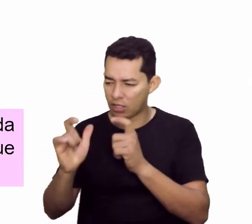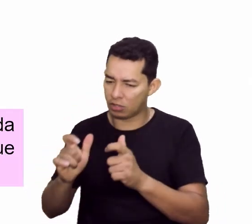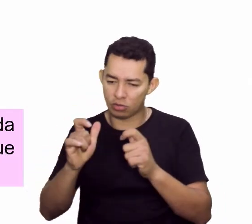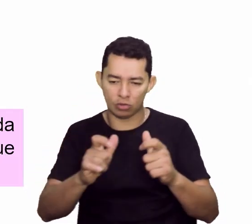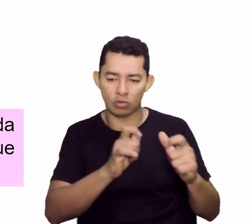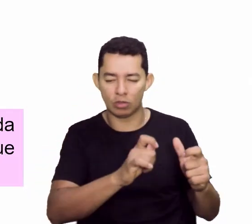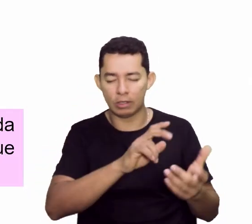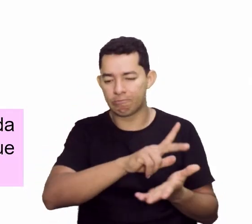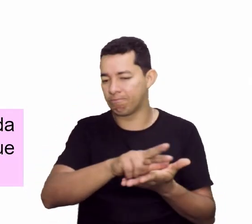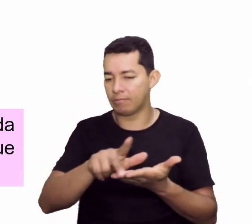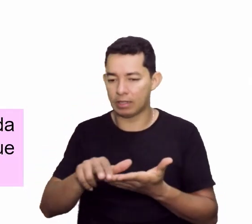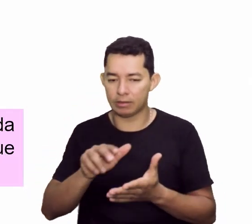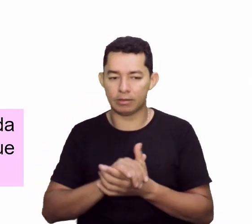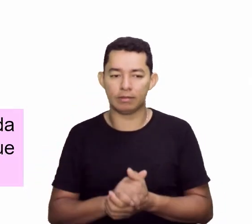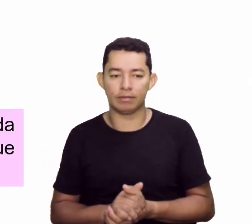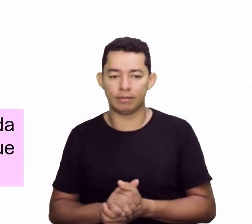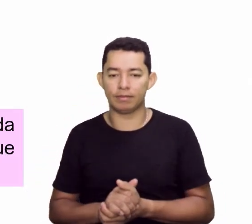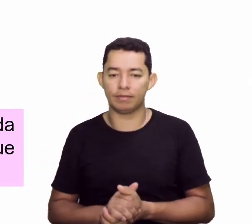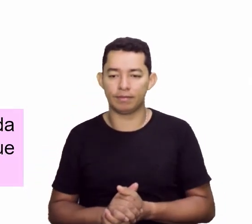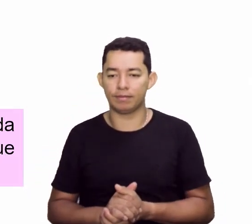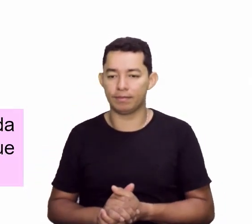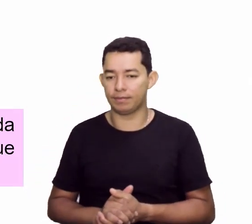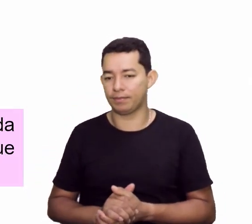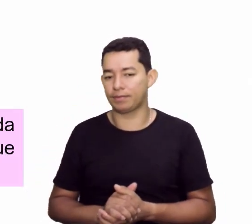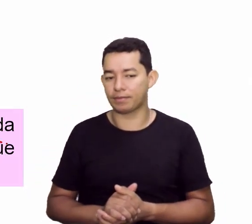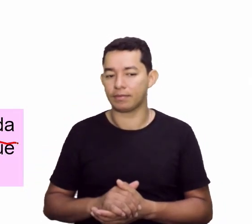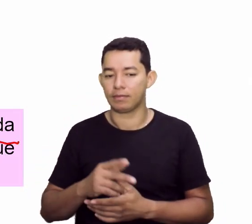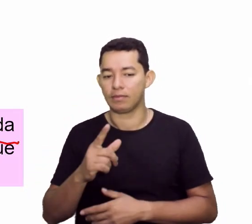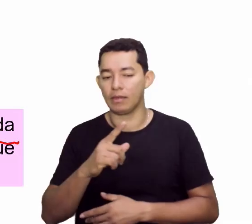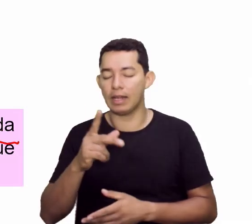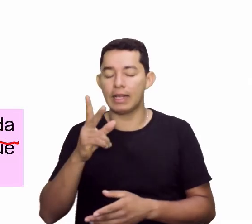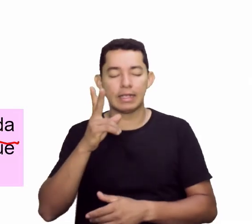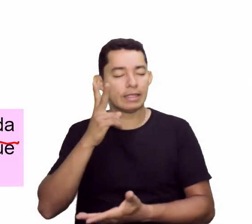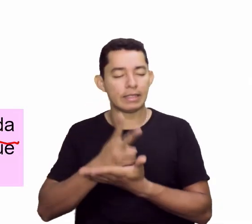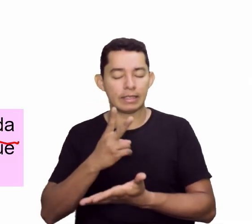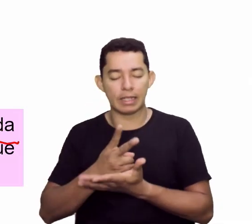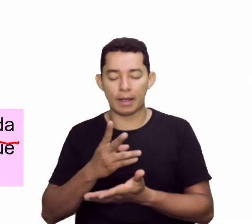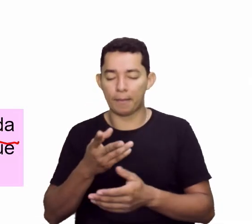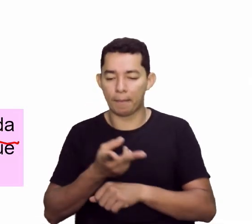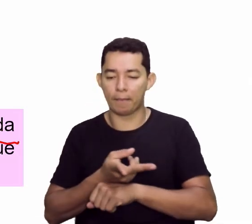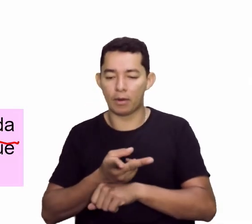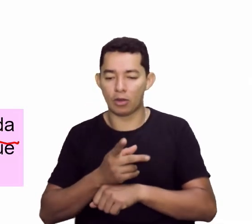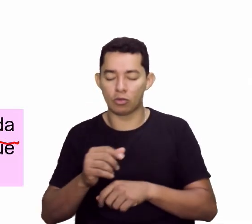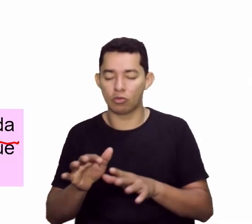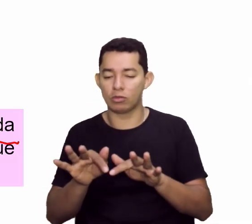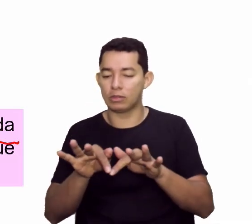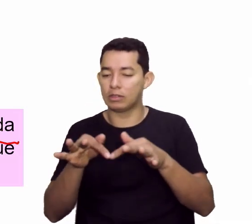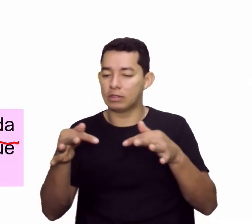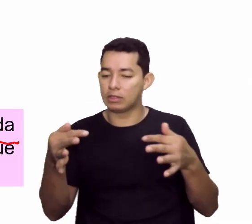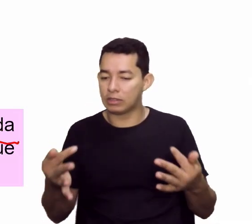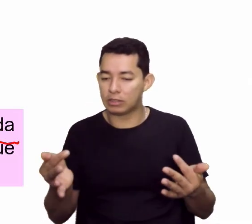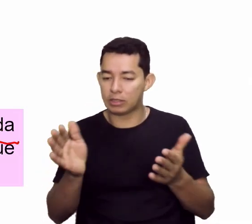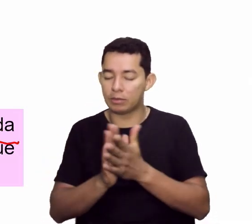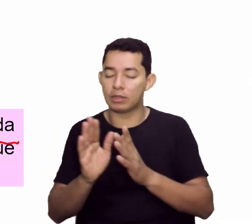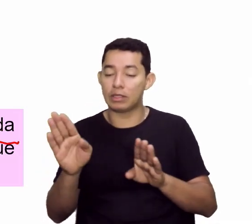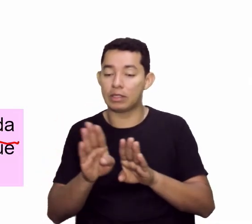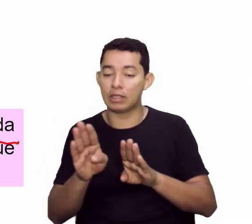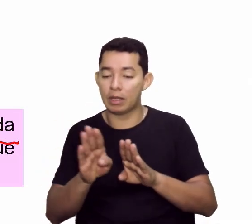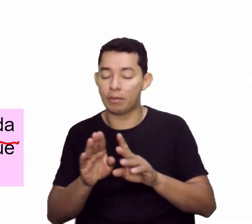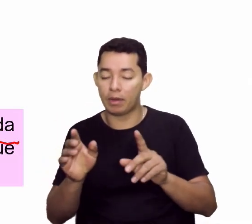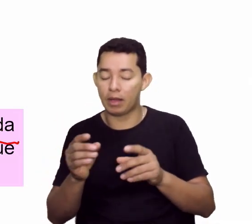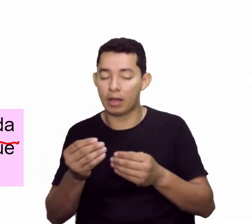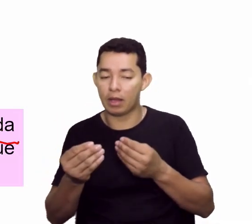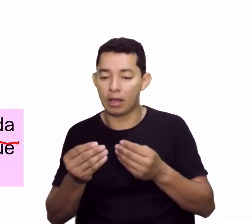remotas. Em seus espetáculos, buscam a simplicidade e a singeleza da cultura popular,